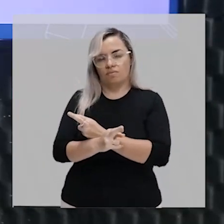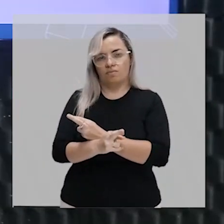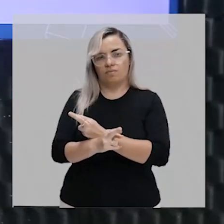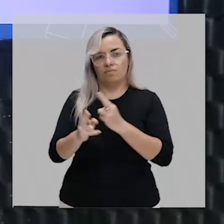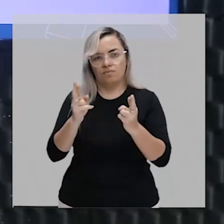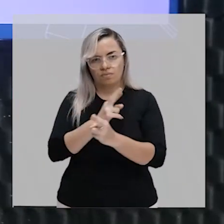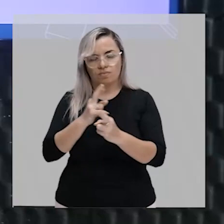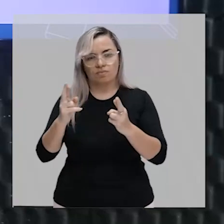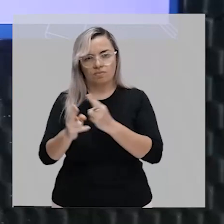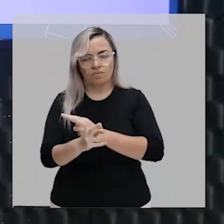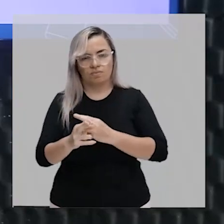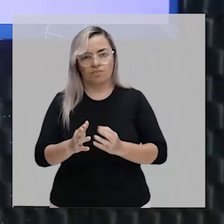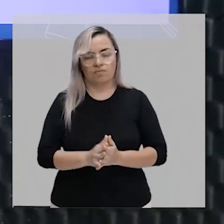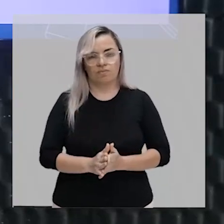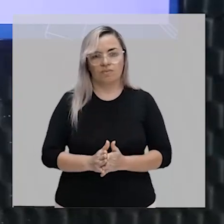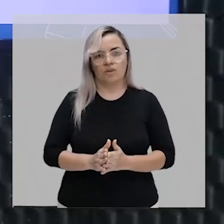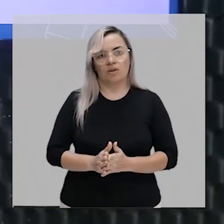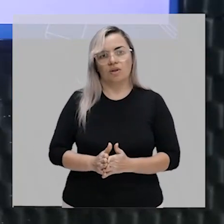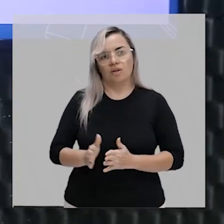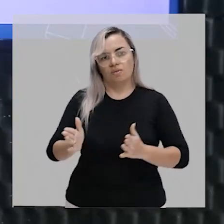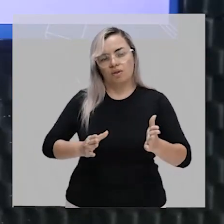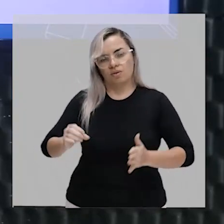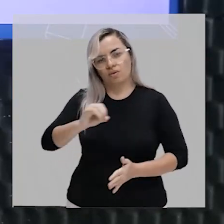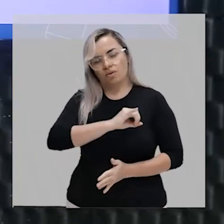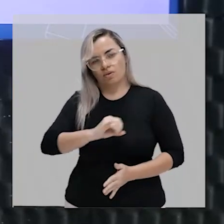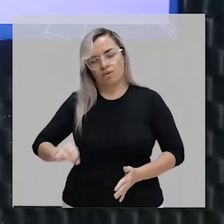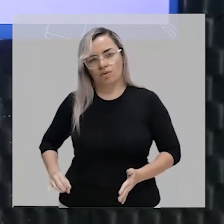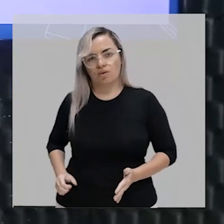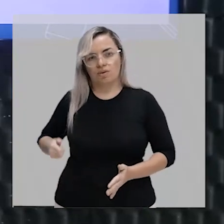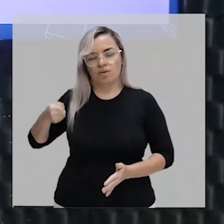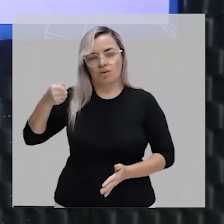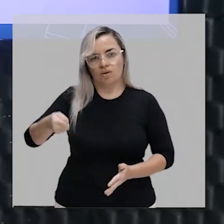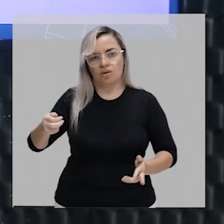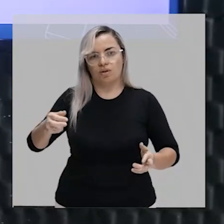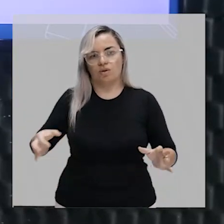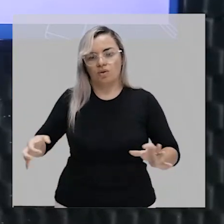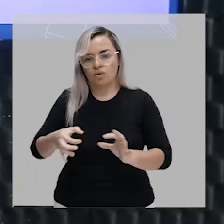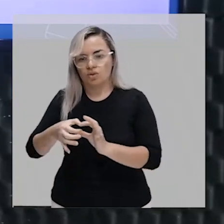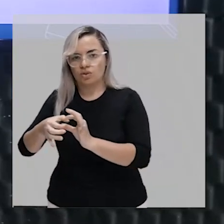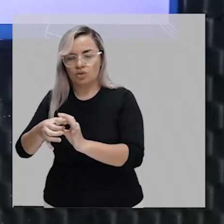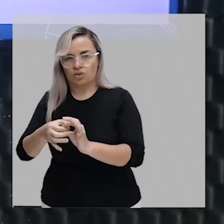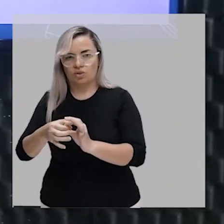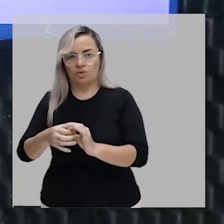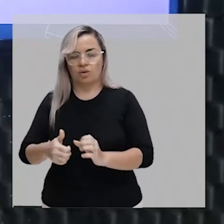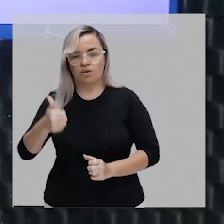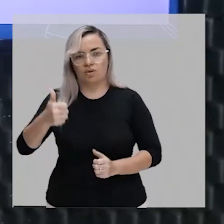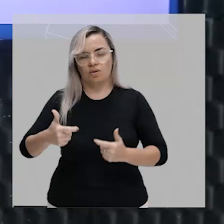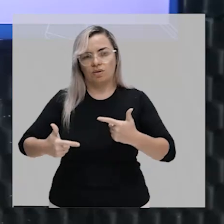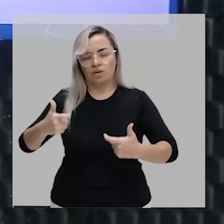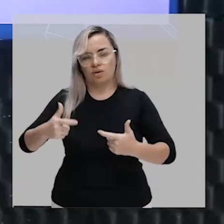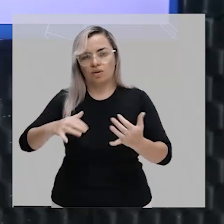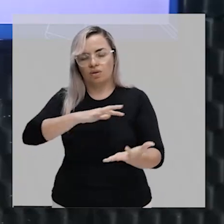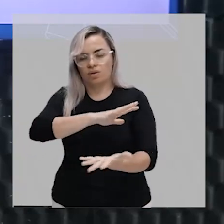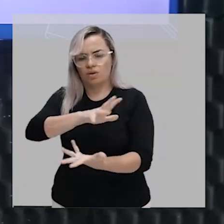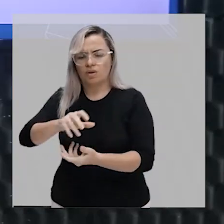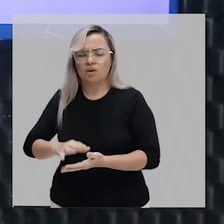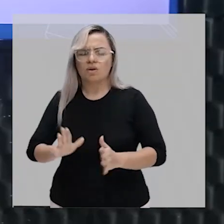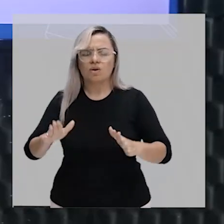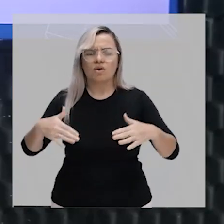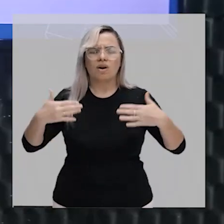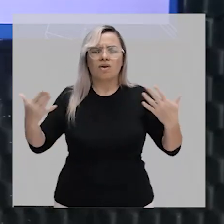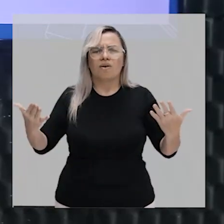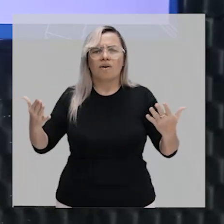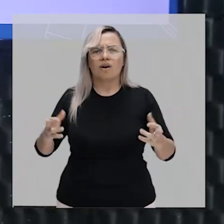esse episódio, chamado imperialismo, com a Primeira Guerra Mundial. E qual é a relação que existe entre esses três